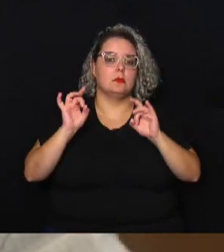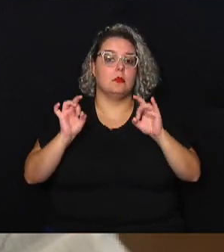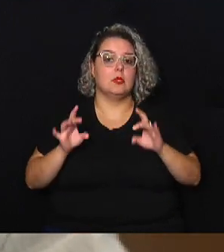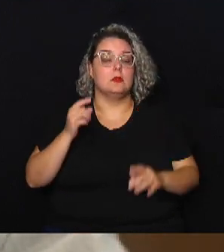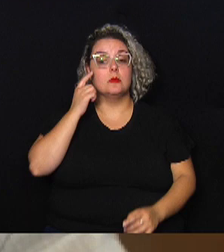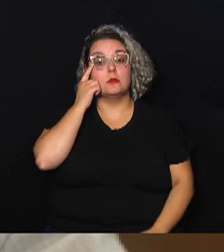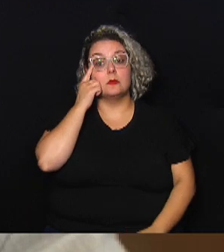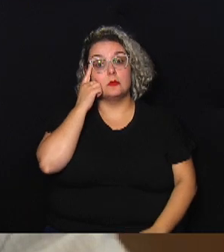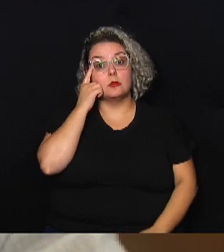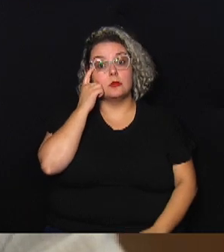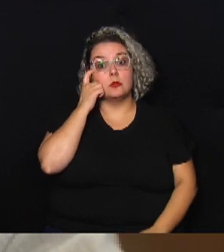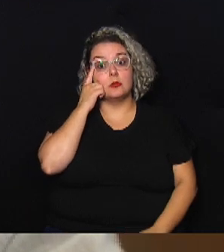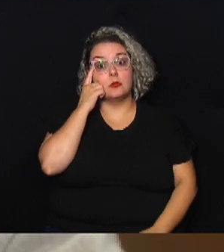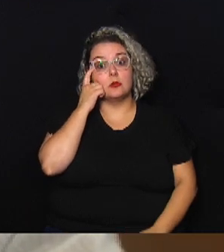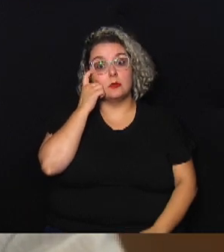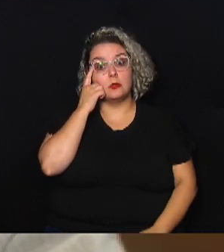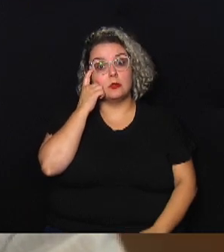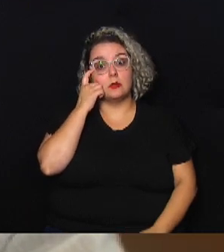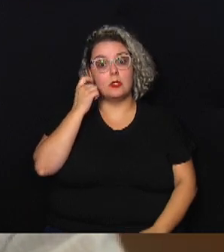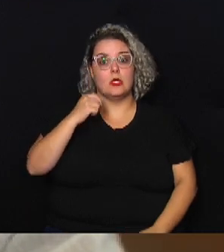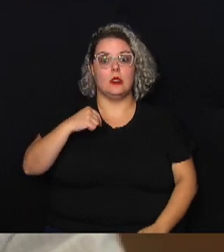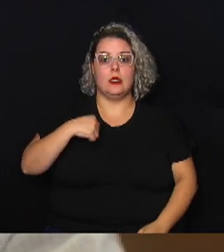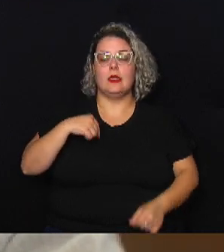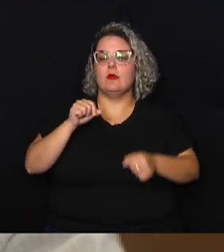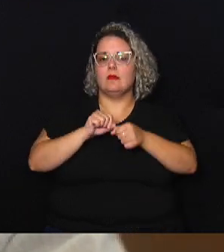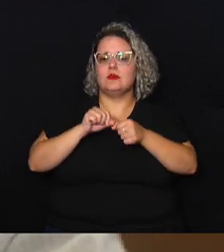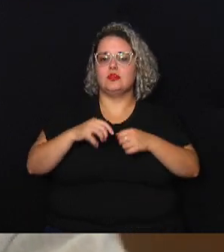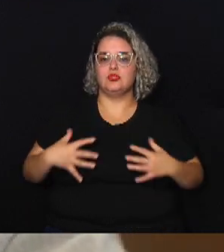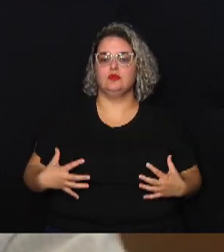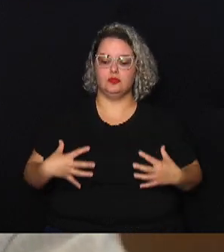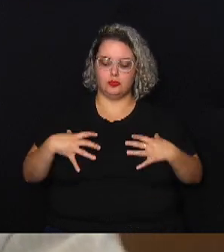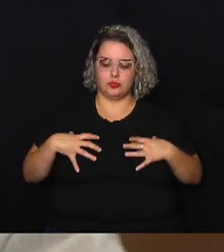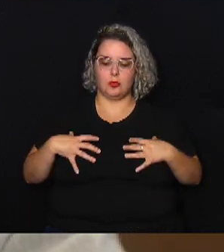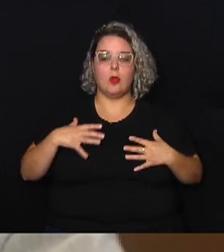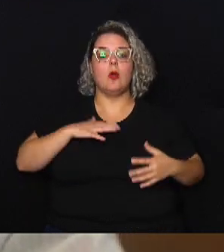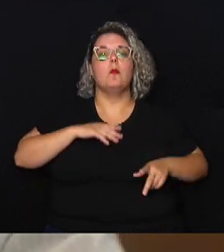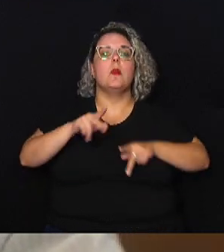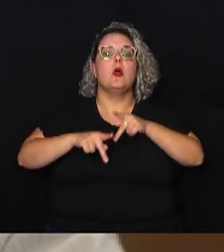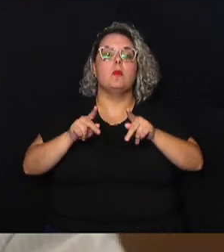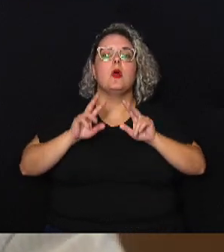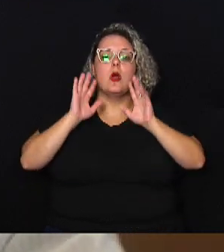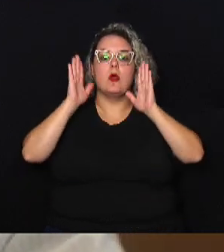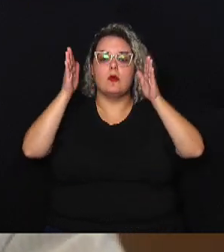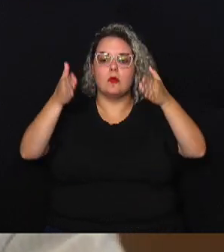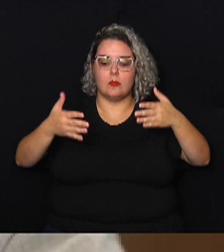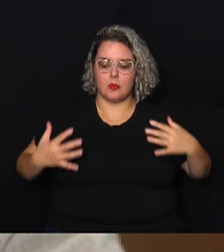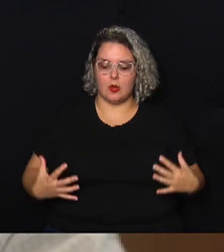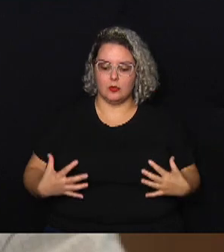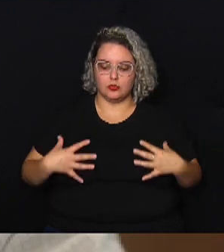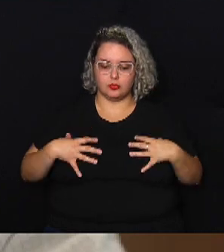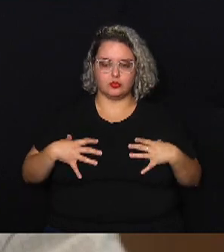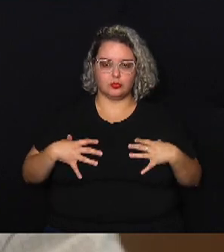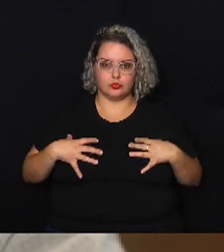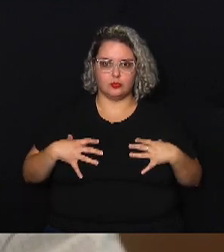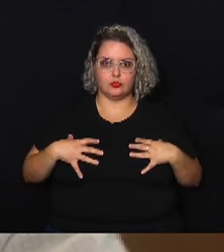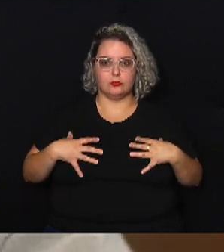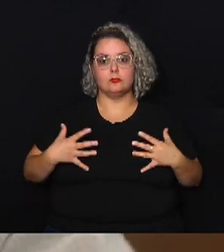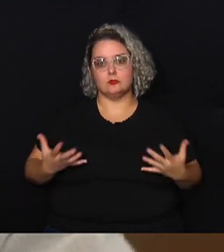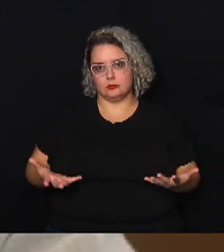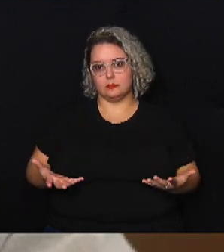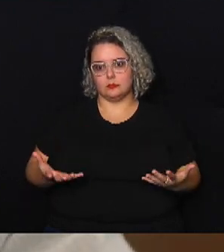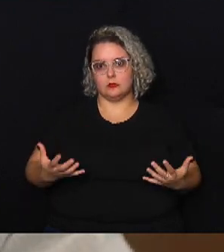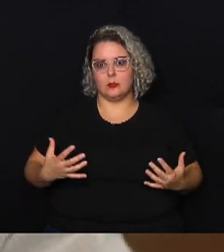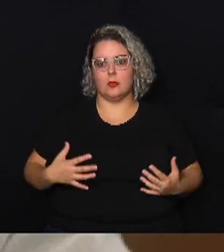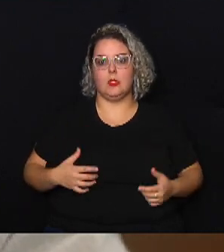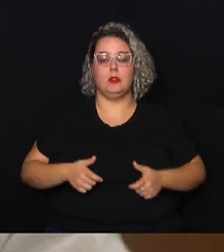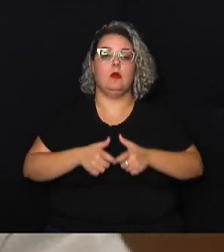Eu faço muita cirurgia de mama, então meu público ele é muito voltado para mama, então aumenta